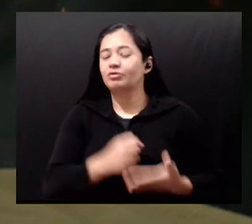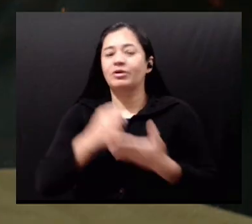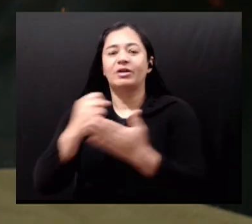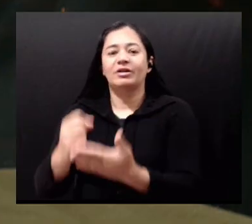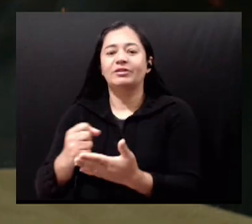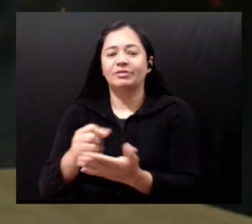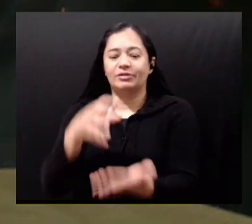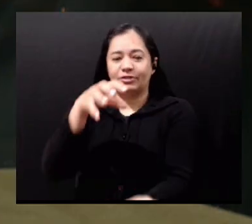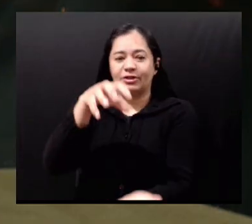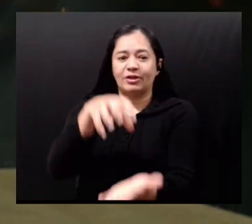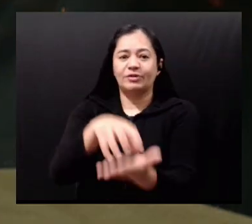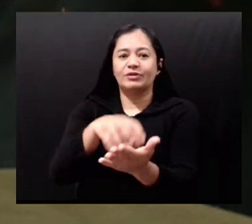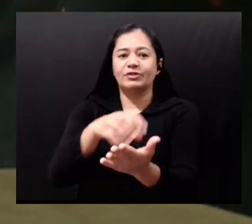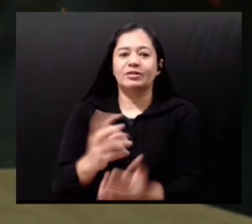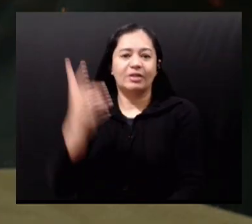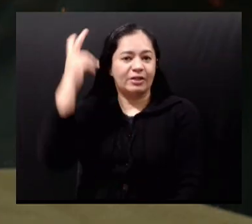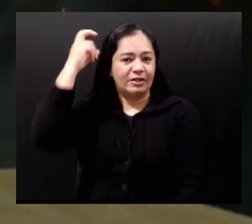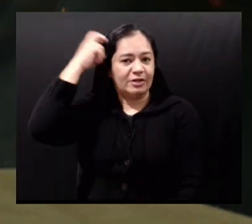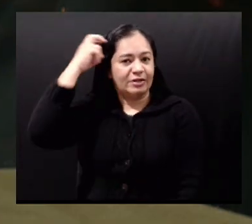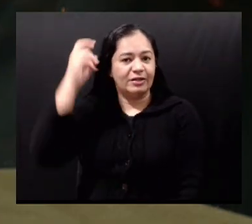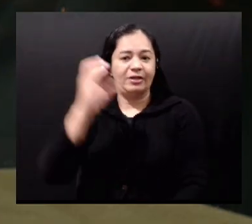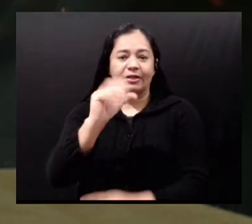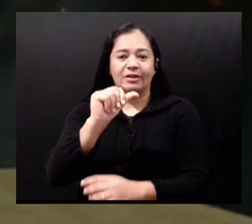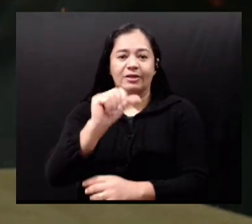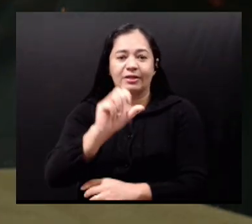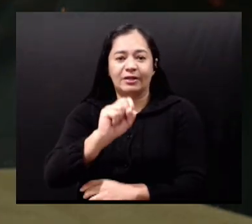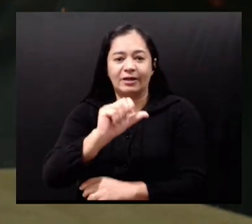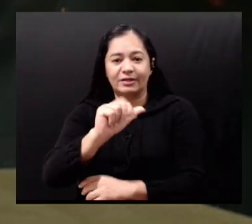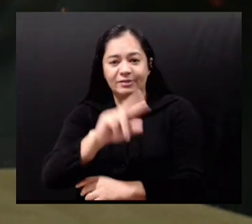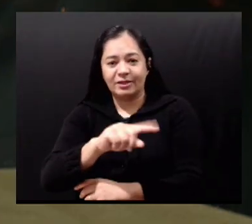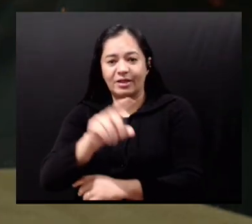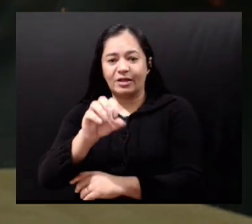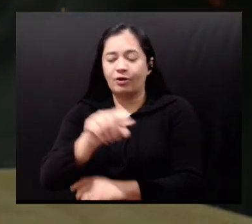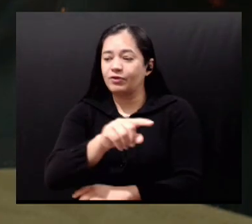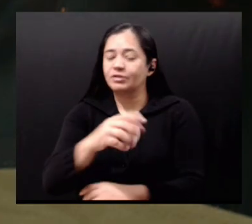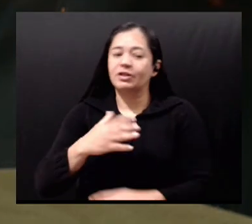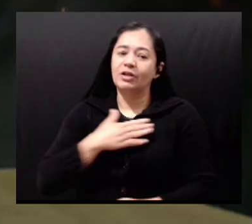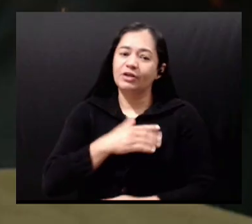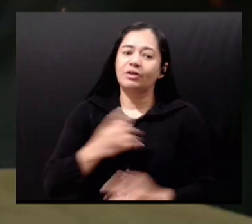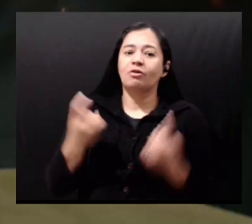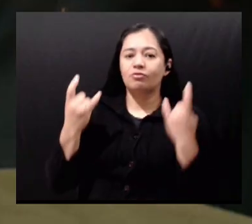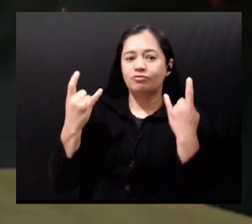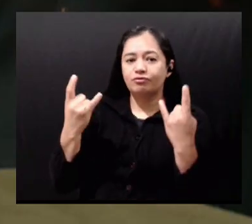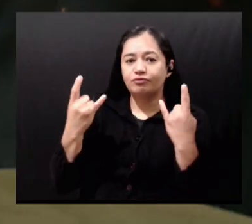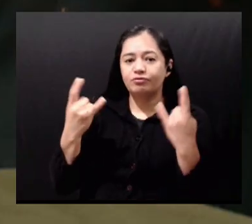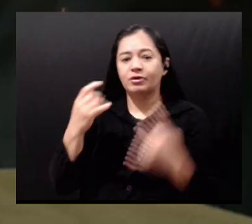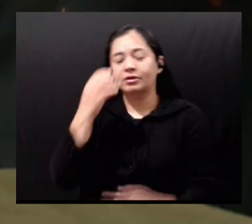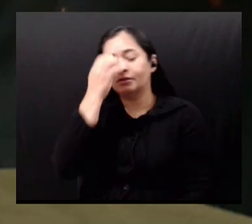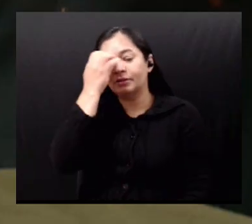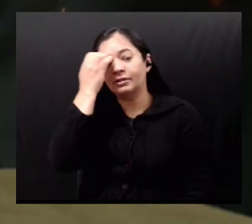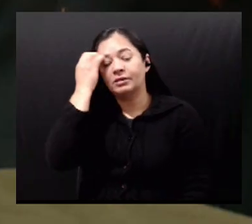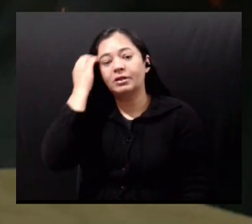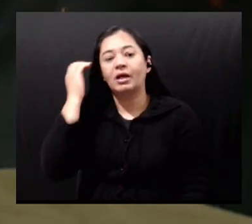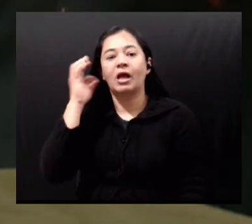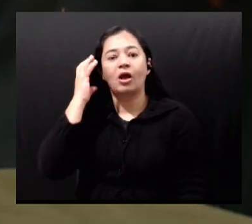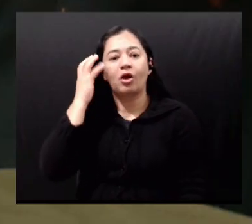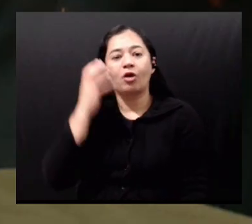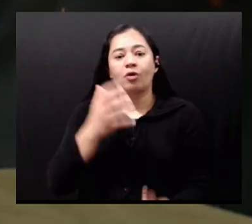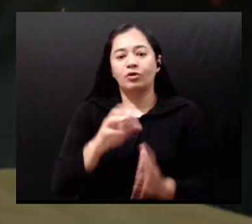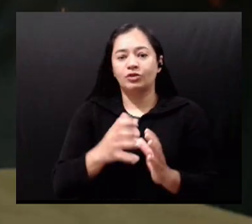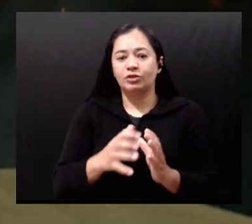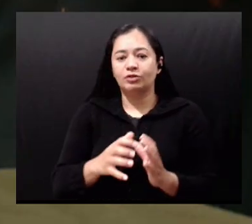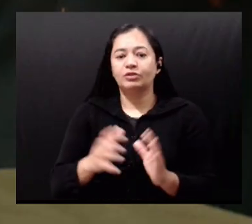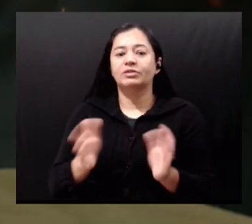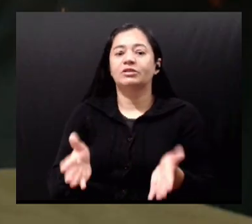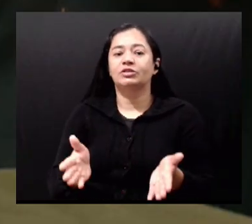Cultural Casarão. Para quem curte rock, a Concha Acústica da Lagoa do Taquaral recebe a segunda edição do Orbital Rock,